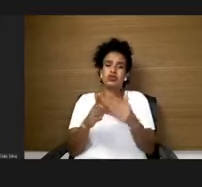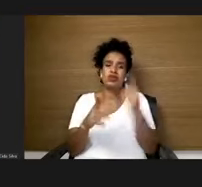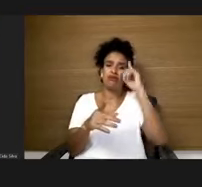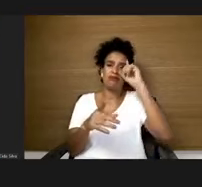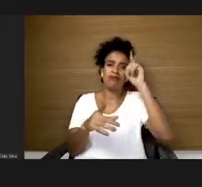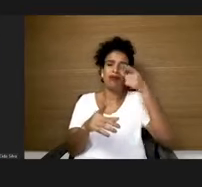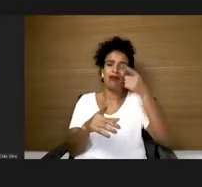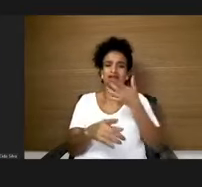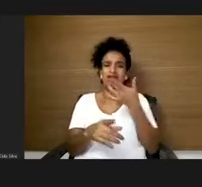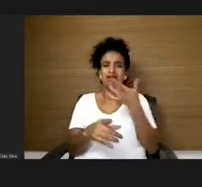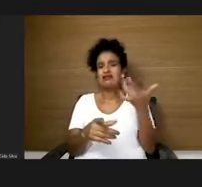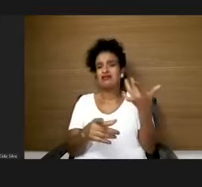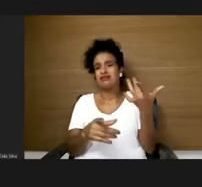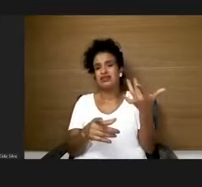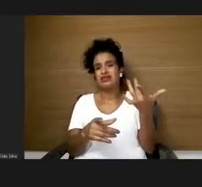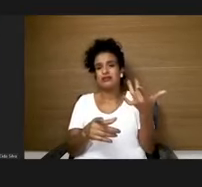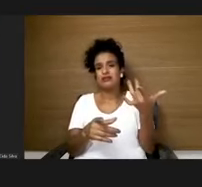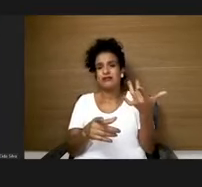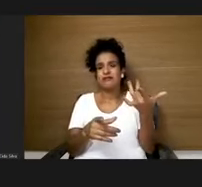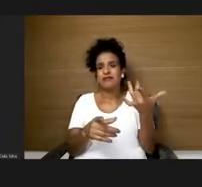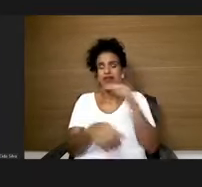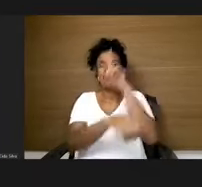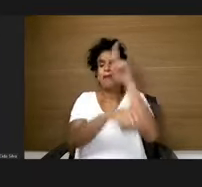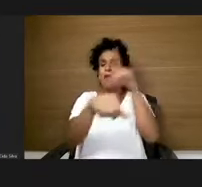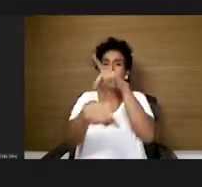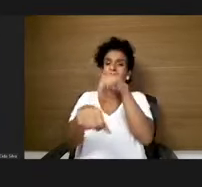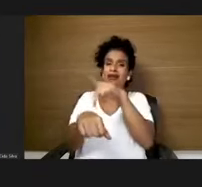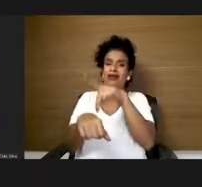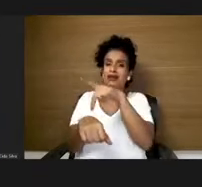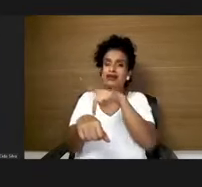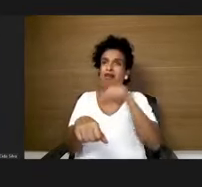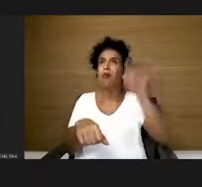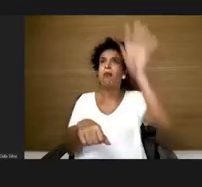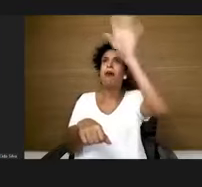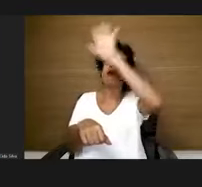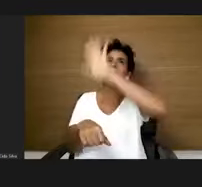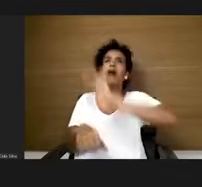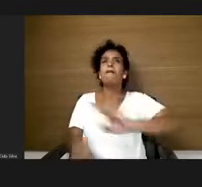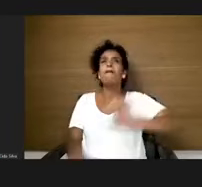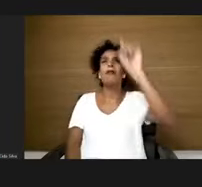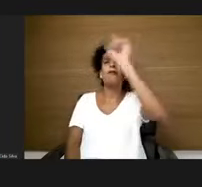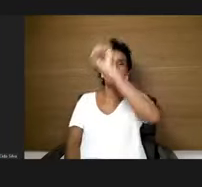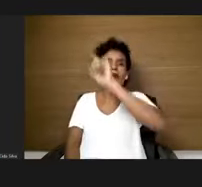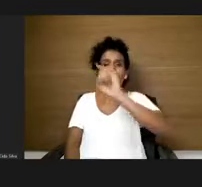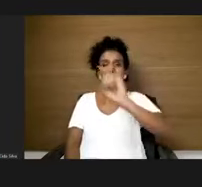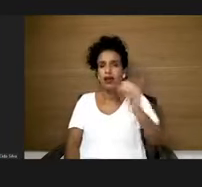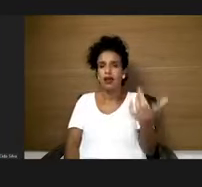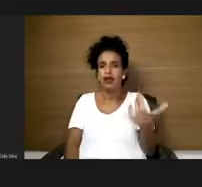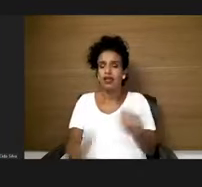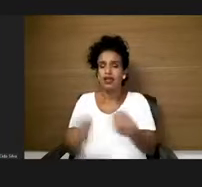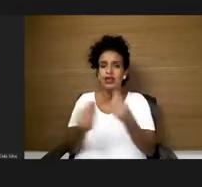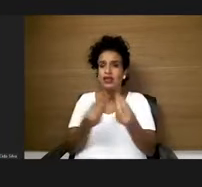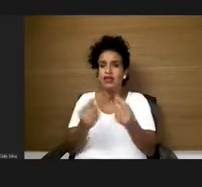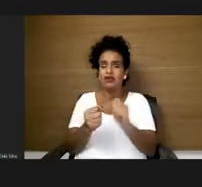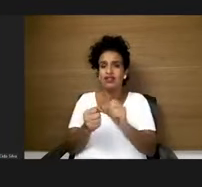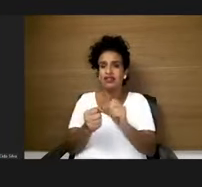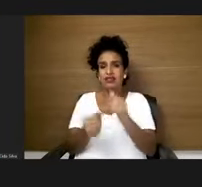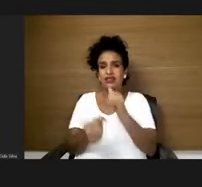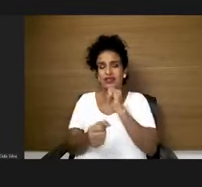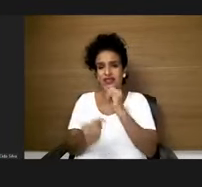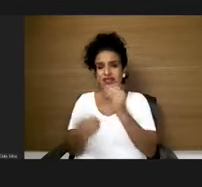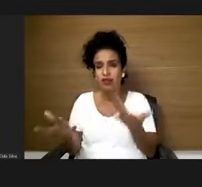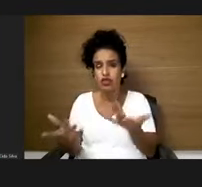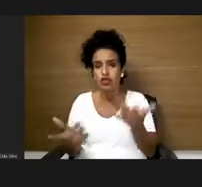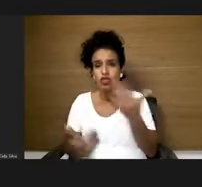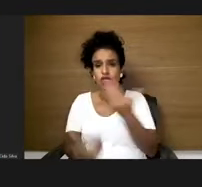juntando tudo, a ampla maioria desse país. Então, na verdade, só quem está no guarda-chuva do governo federal hoje é a